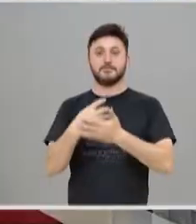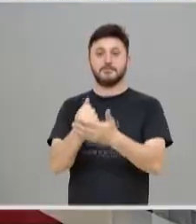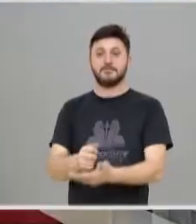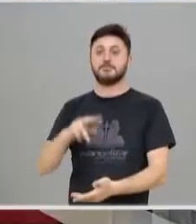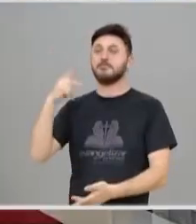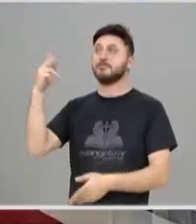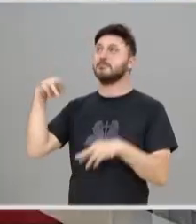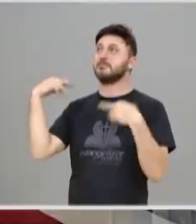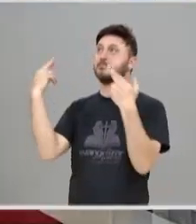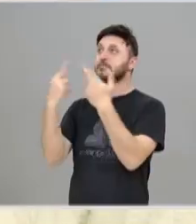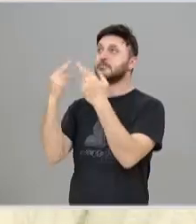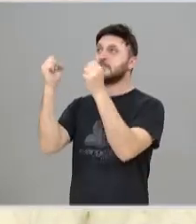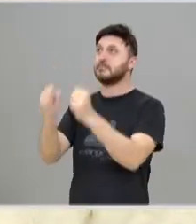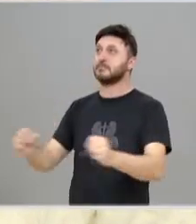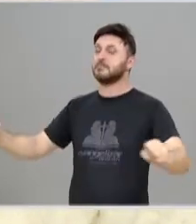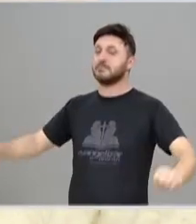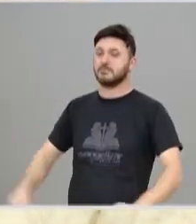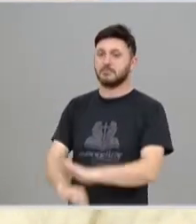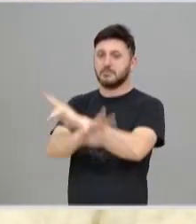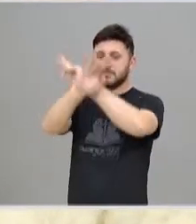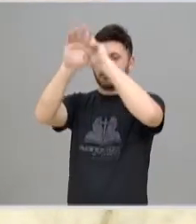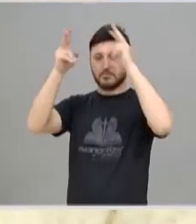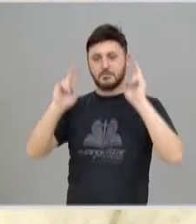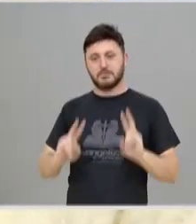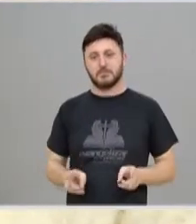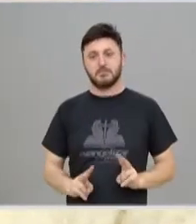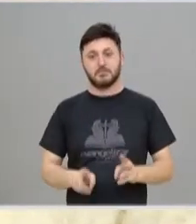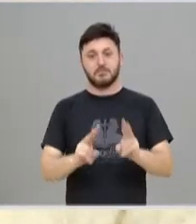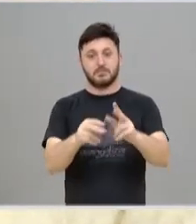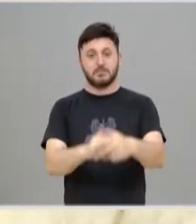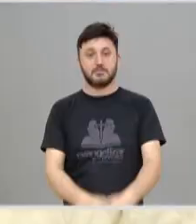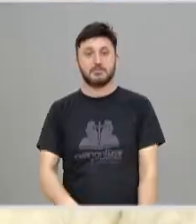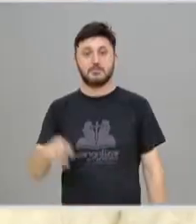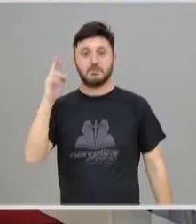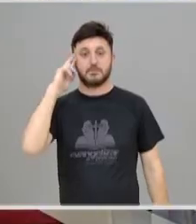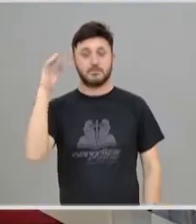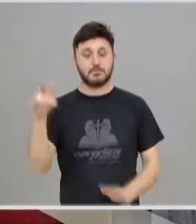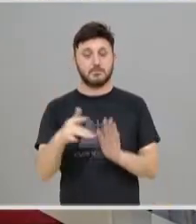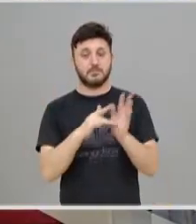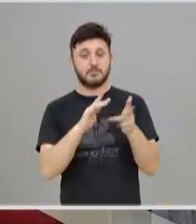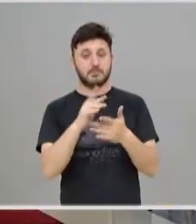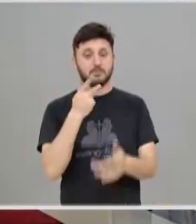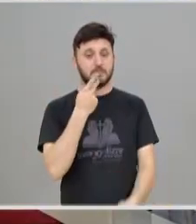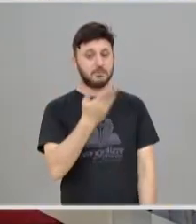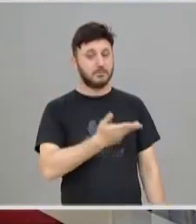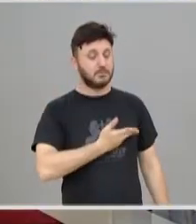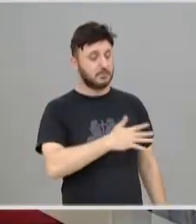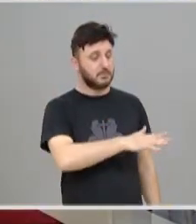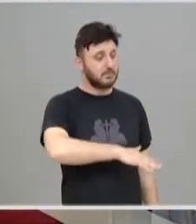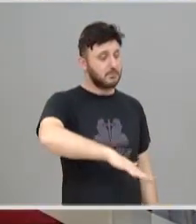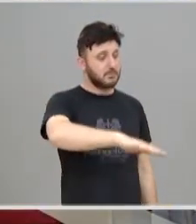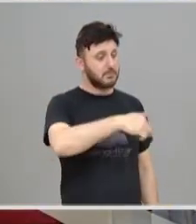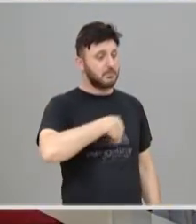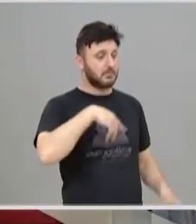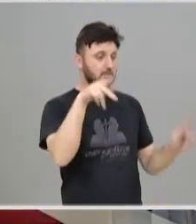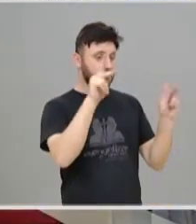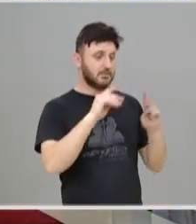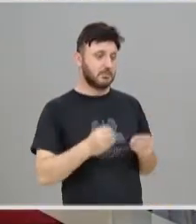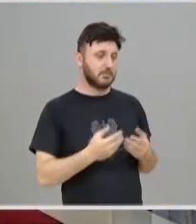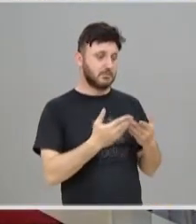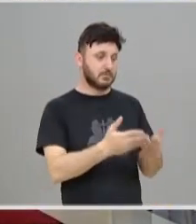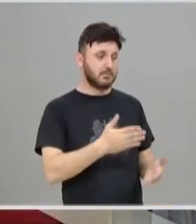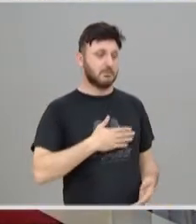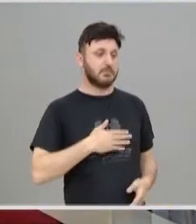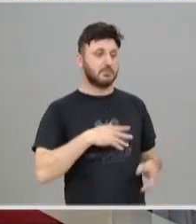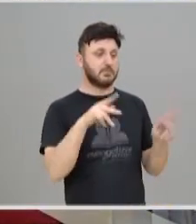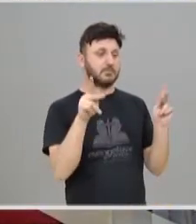Cristo Salvador. Vosso é o reino, o poder e a glória para sempre. Senhor Jesus Cristo, dissestes aos vossos apóstolos: